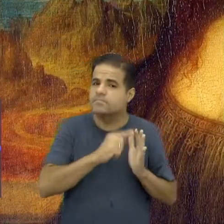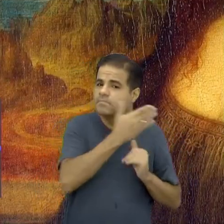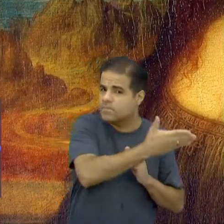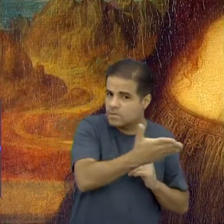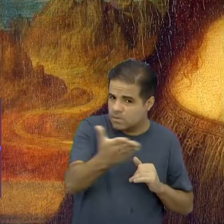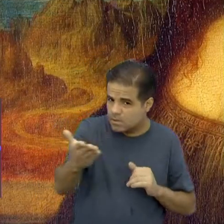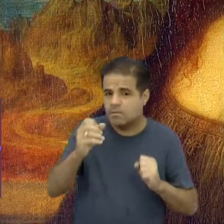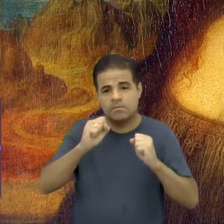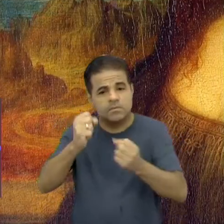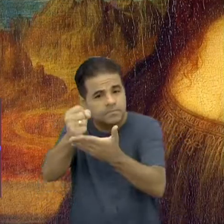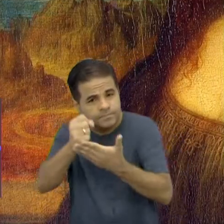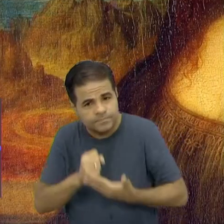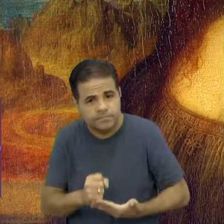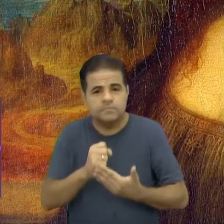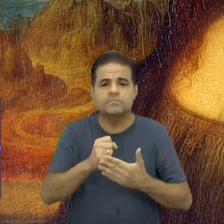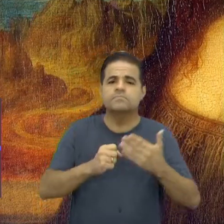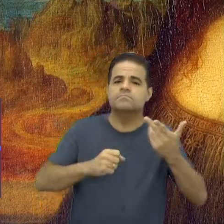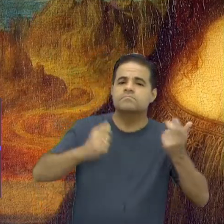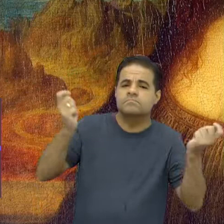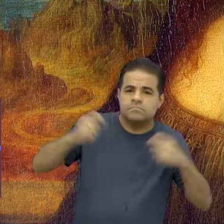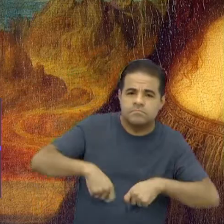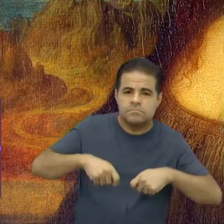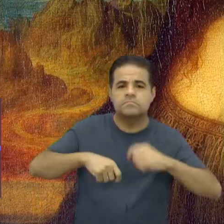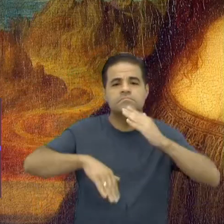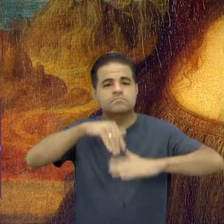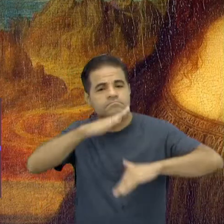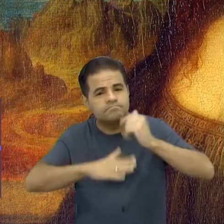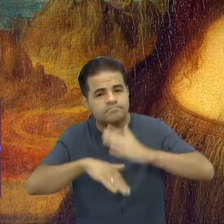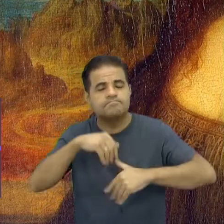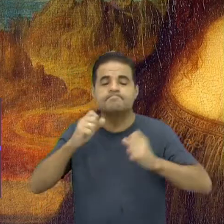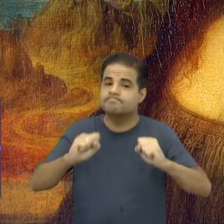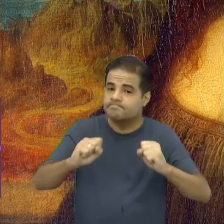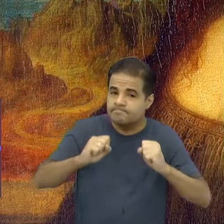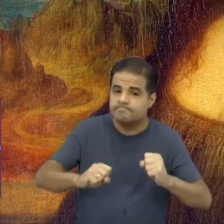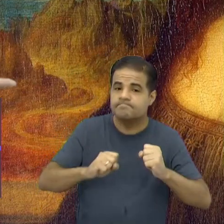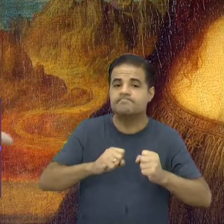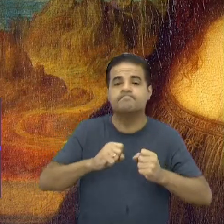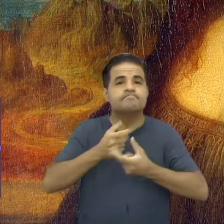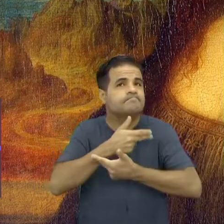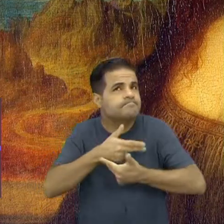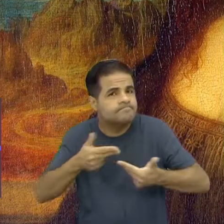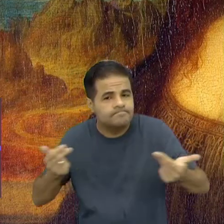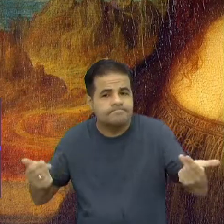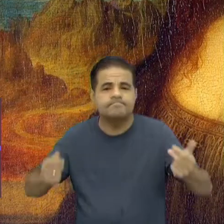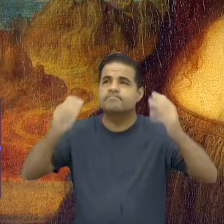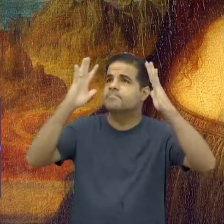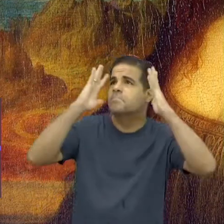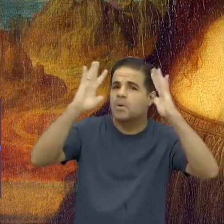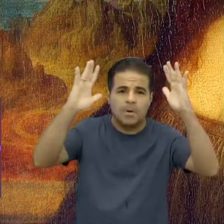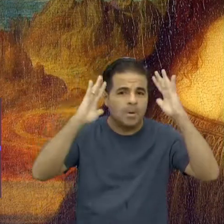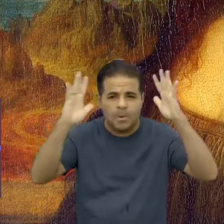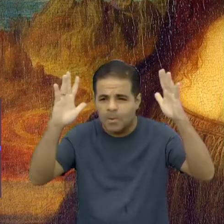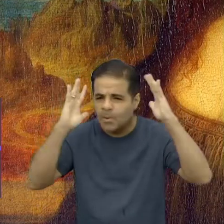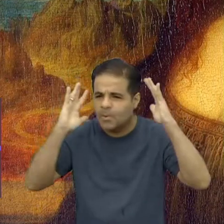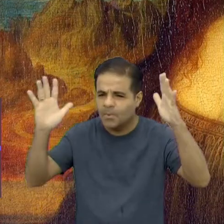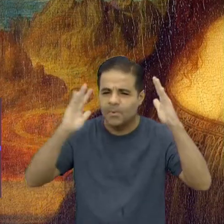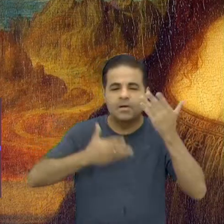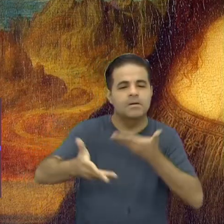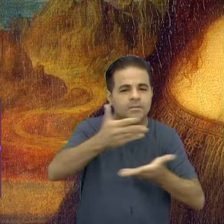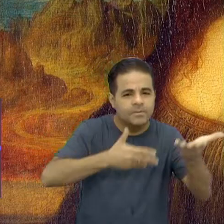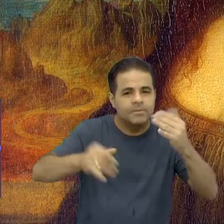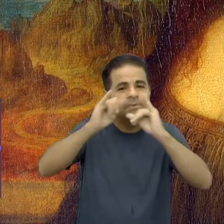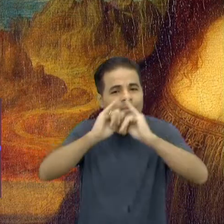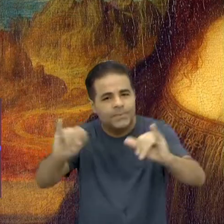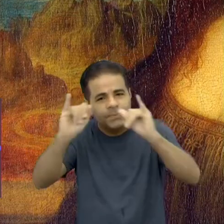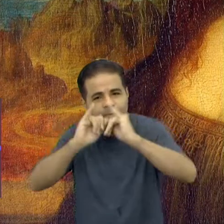podem ir trazendo ali algumas possibilidades, né? Possibilidades de reflexão com relação a este anúncio e